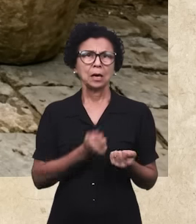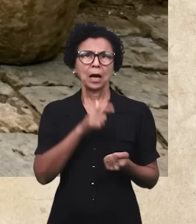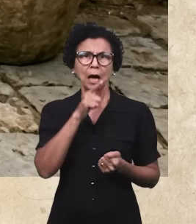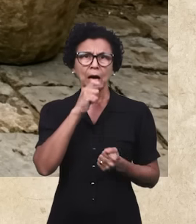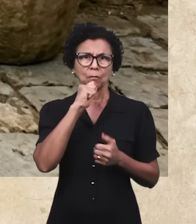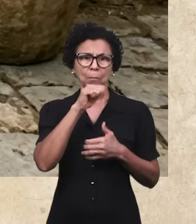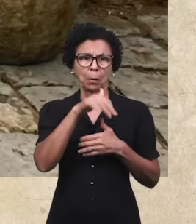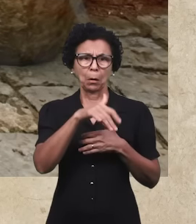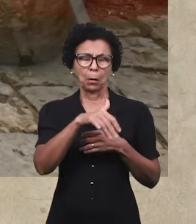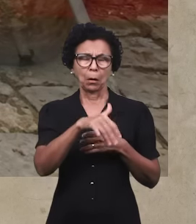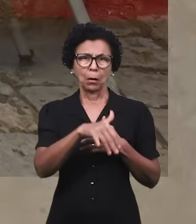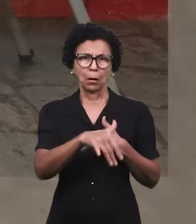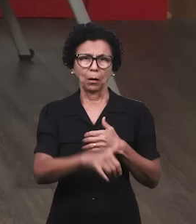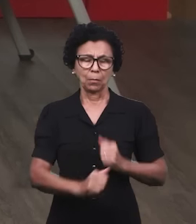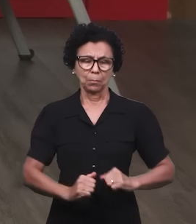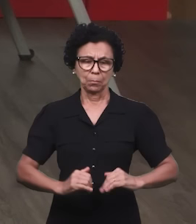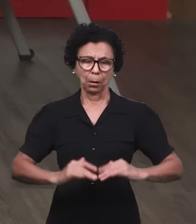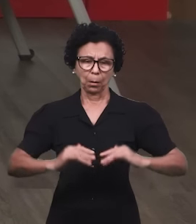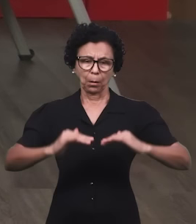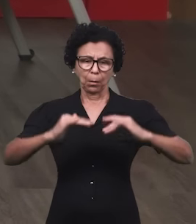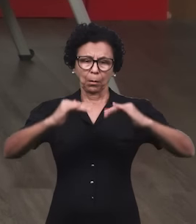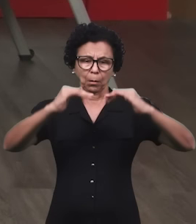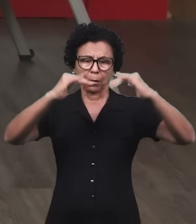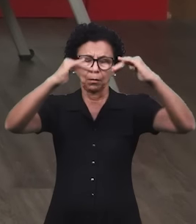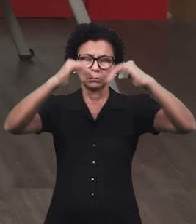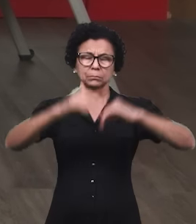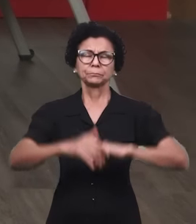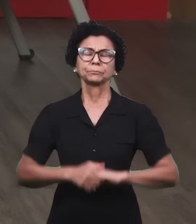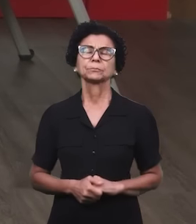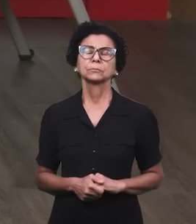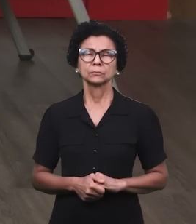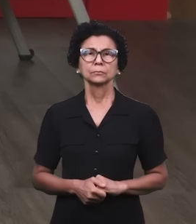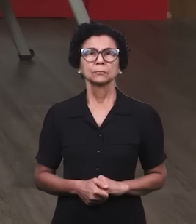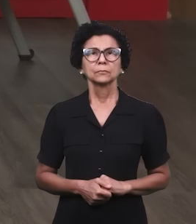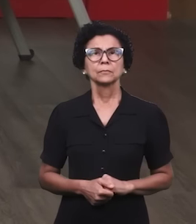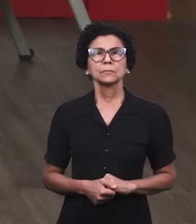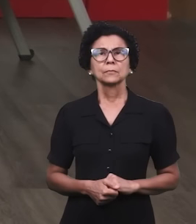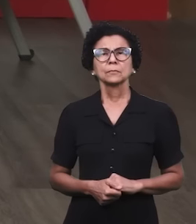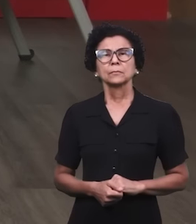Então, são pequenos detalhes que